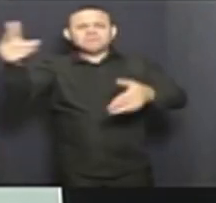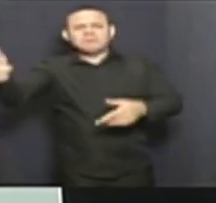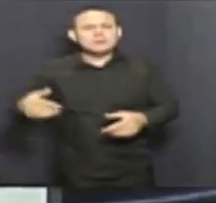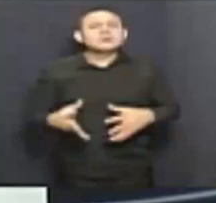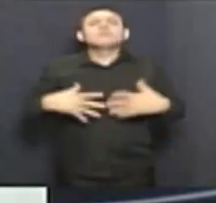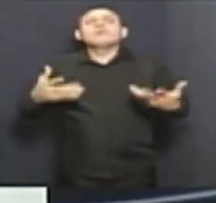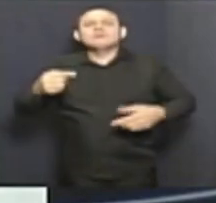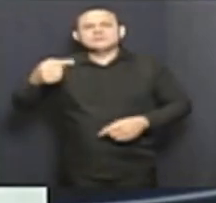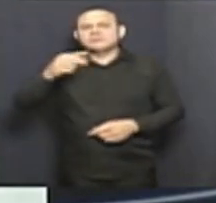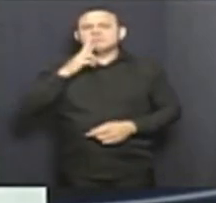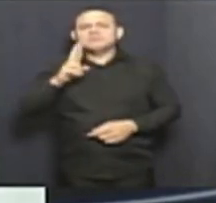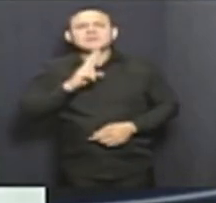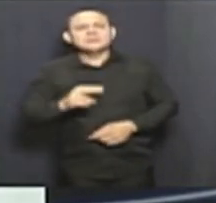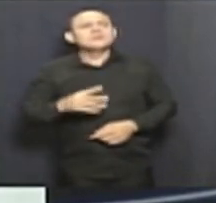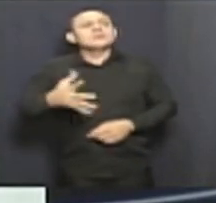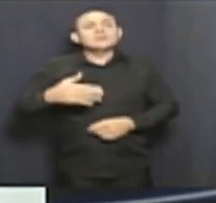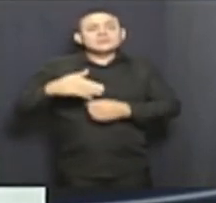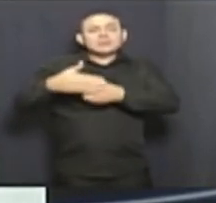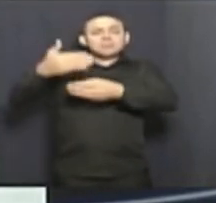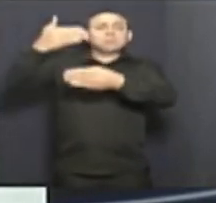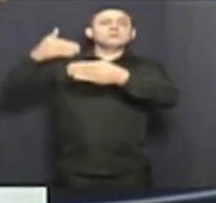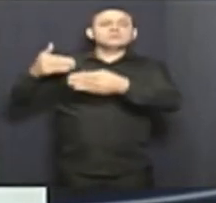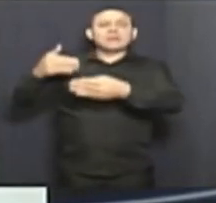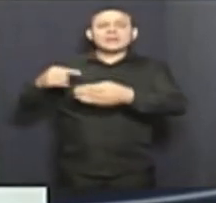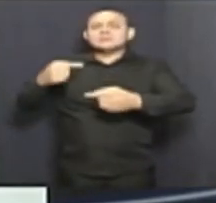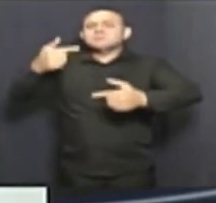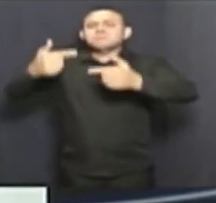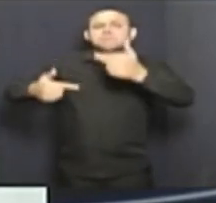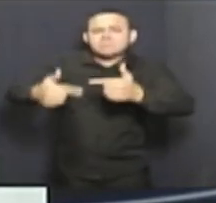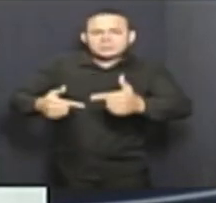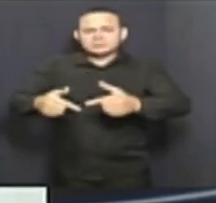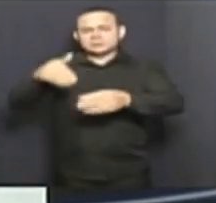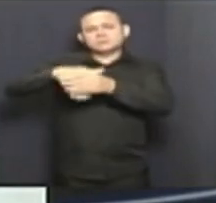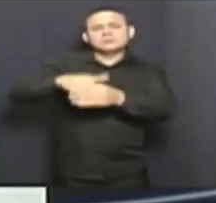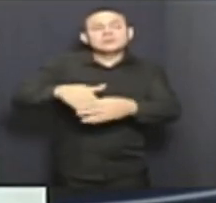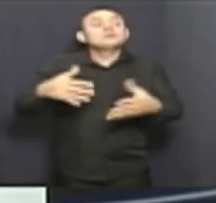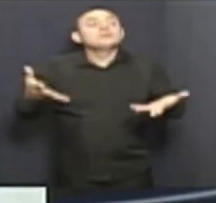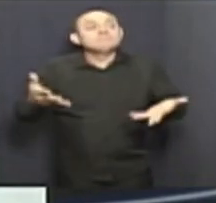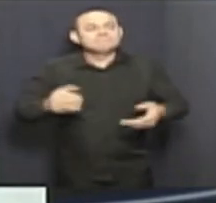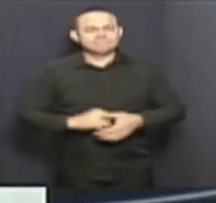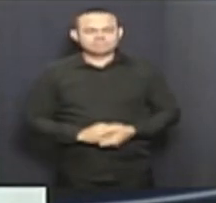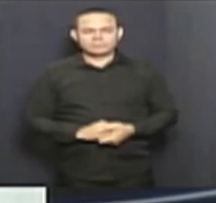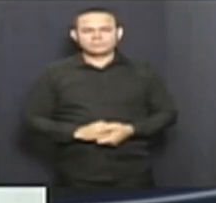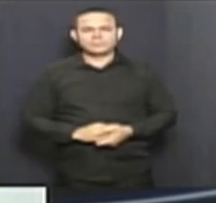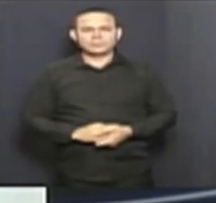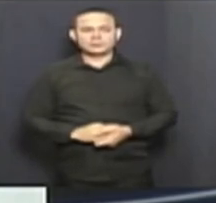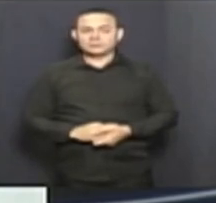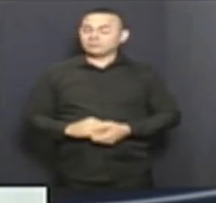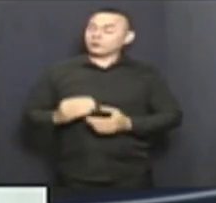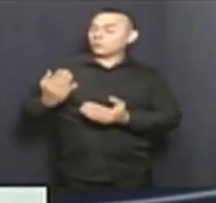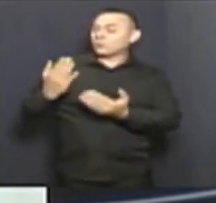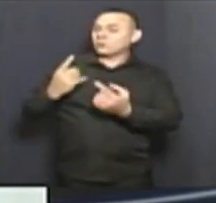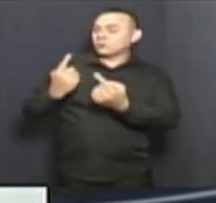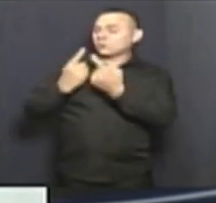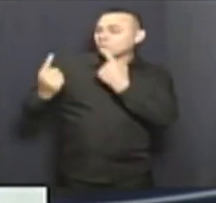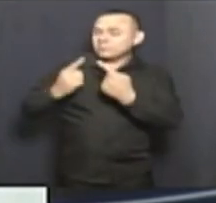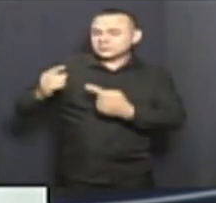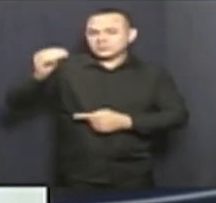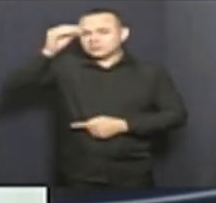quem está por trás disso quem vai comentar a resposta é o candidato marcelo bluma